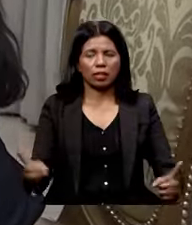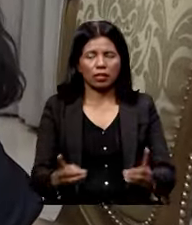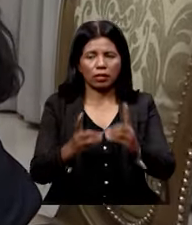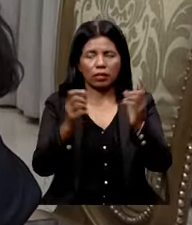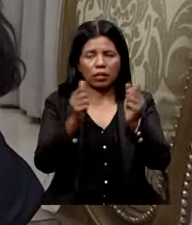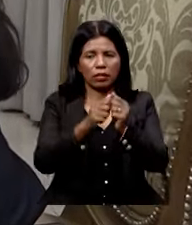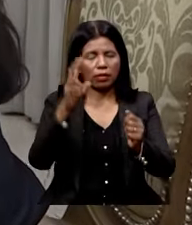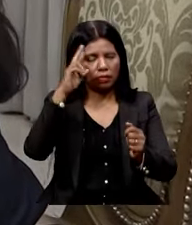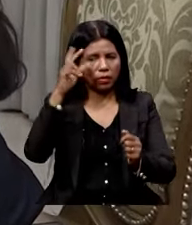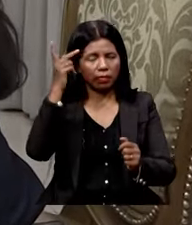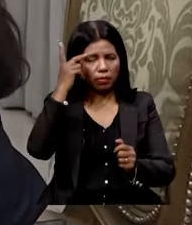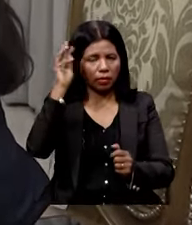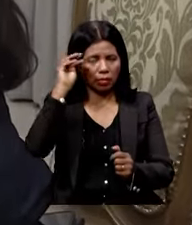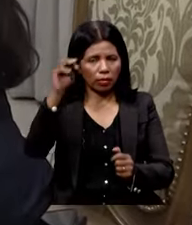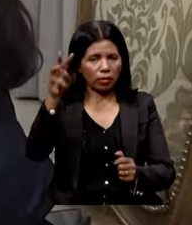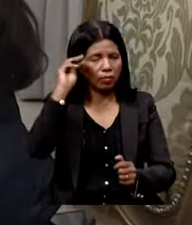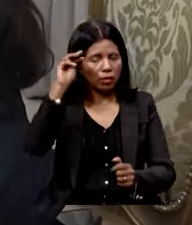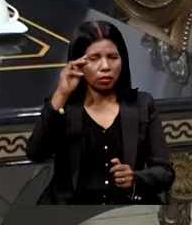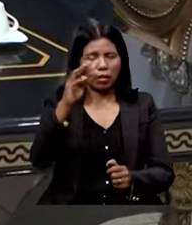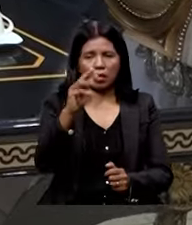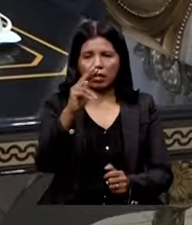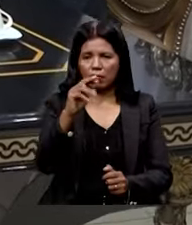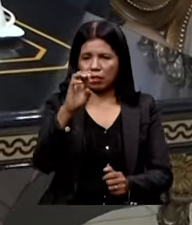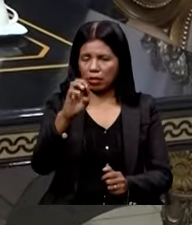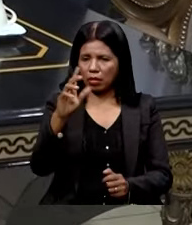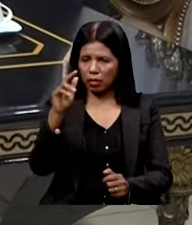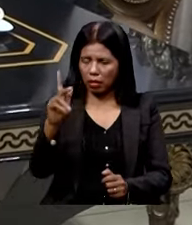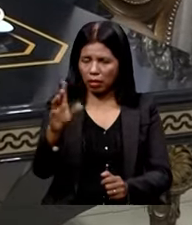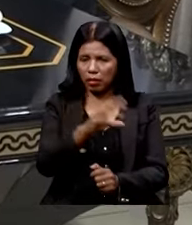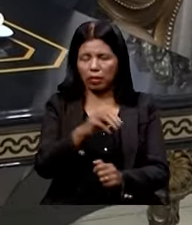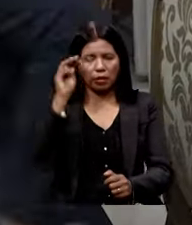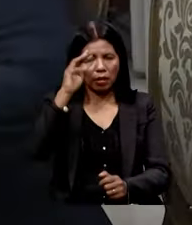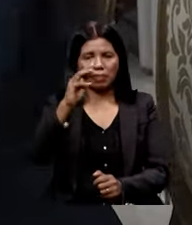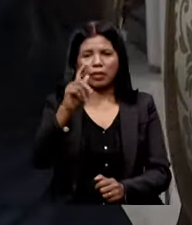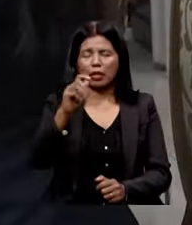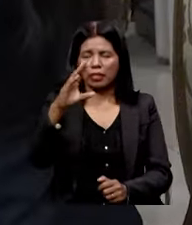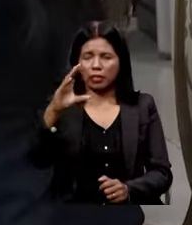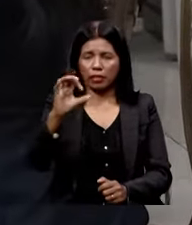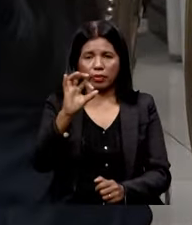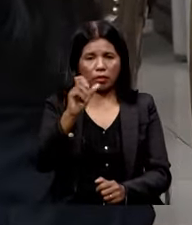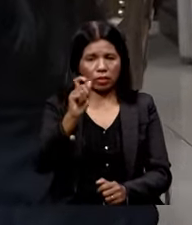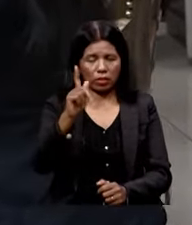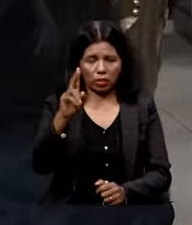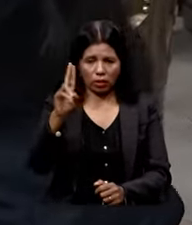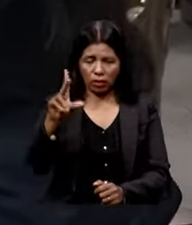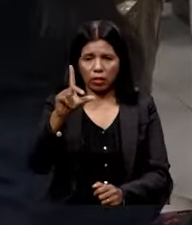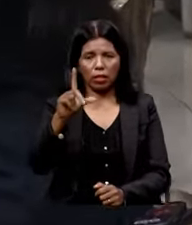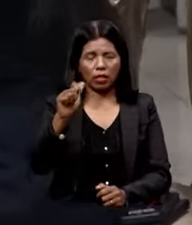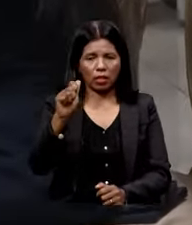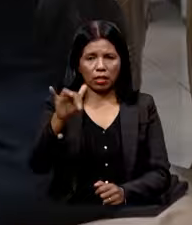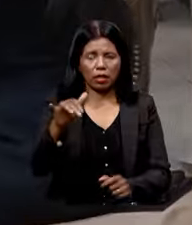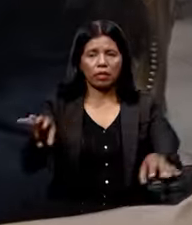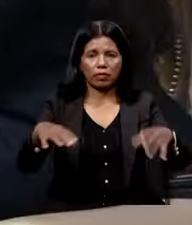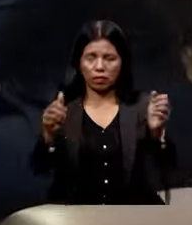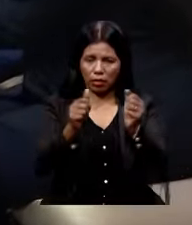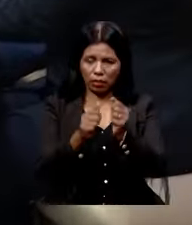ho vice-primeiro-ministro, ministro coordenador assunto econômico no ministro turismo e ambiente, Francisco Calbo Adilai, o de hametan